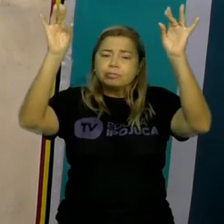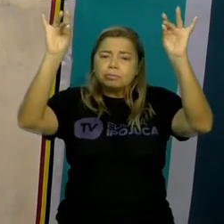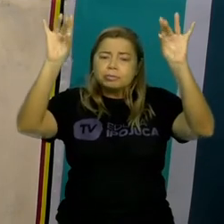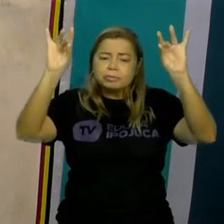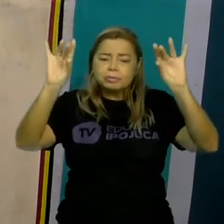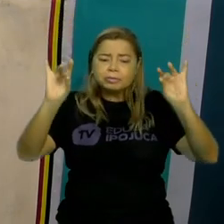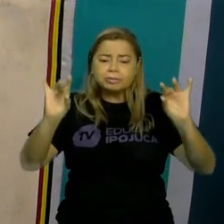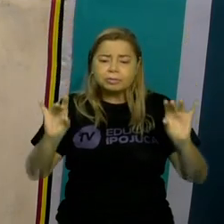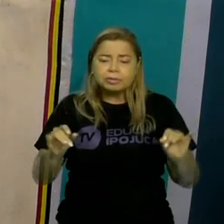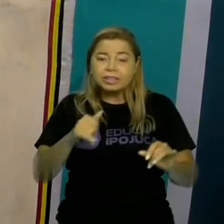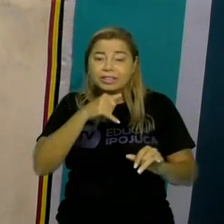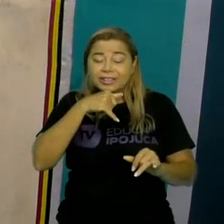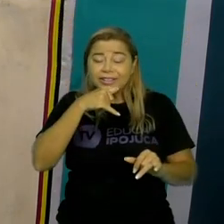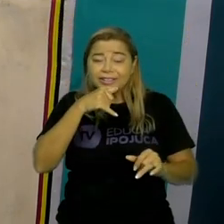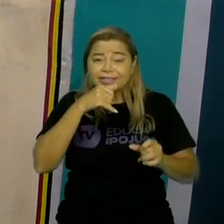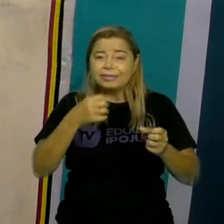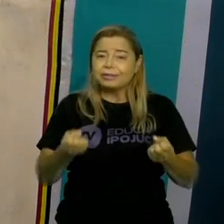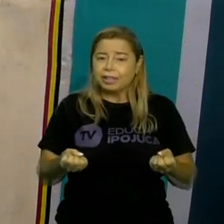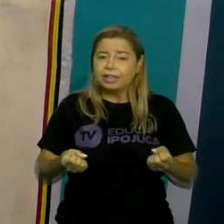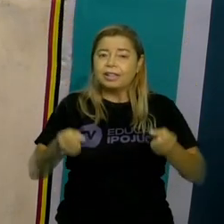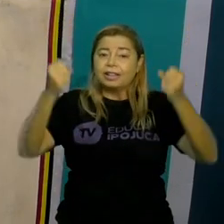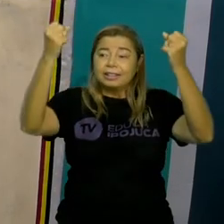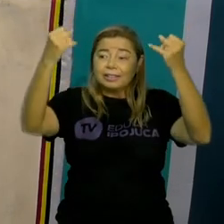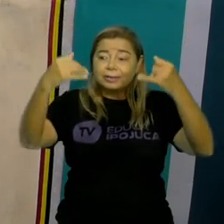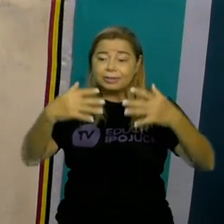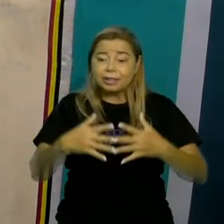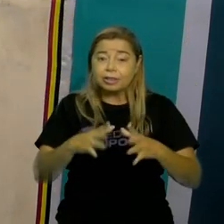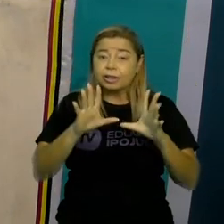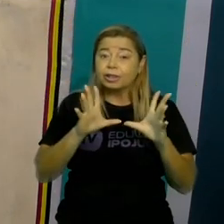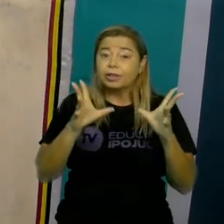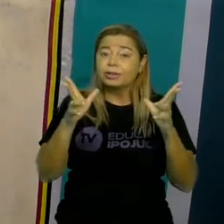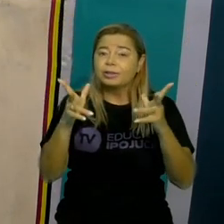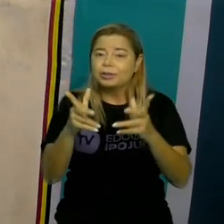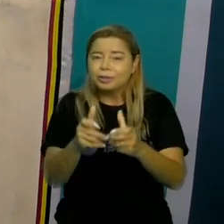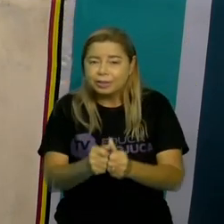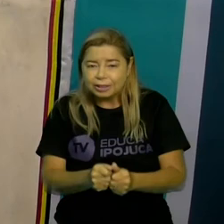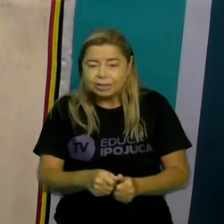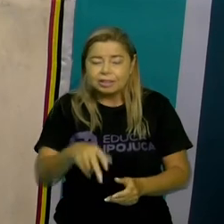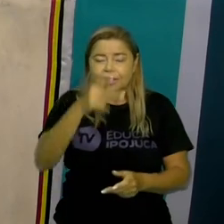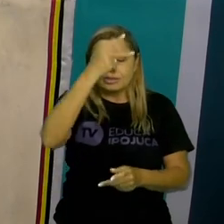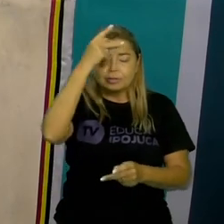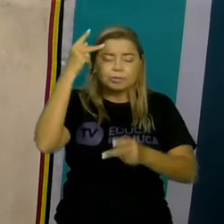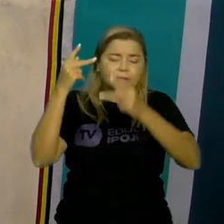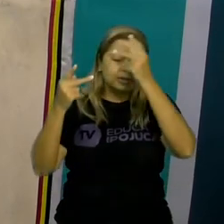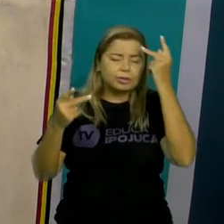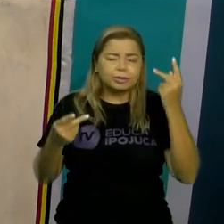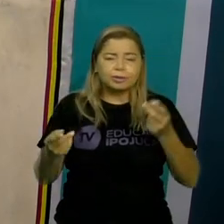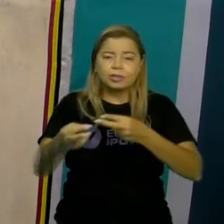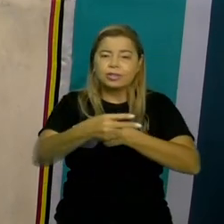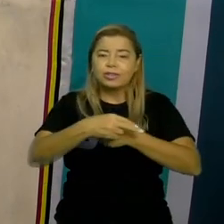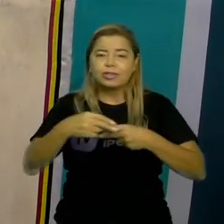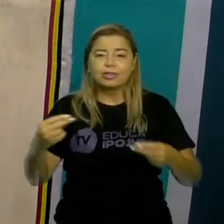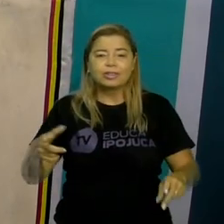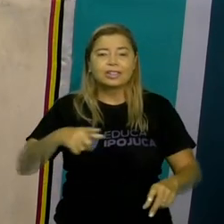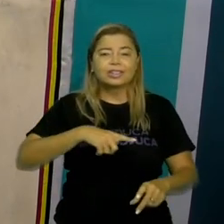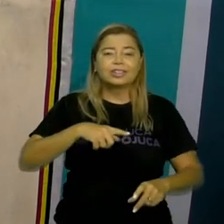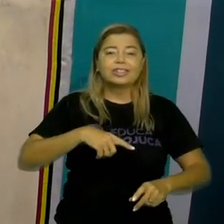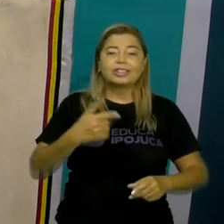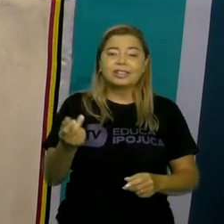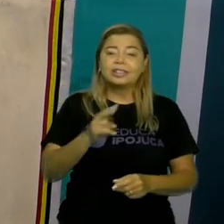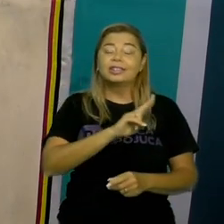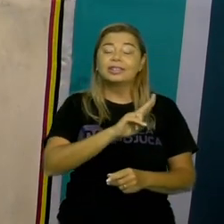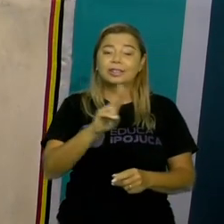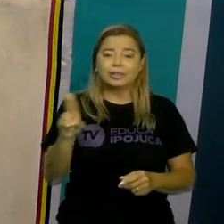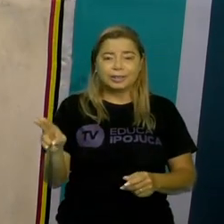vem falando pra vocês, né? Todo mundo e todas as coisas têm um